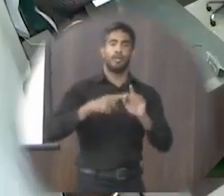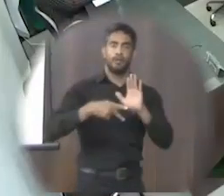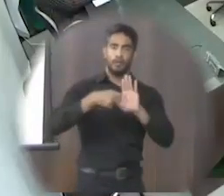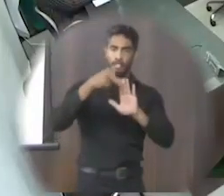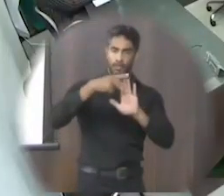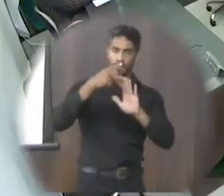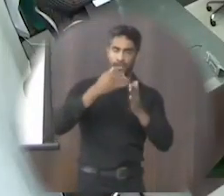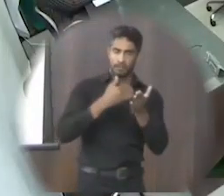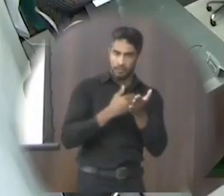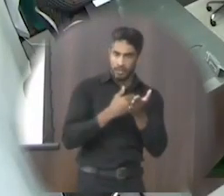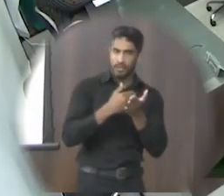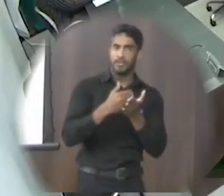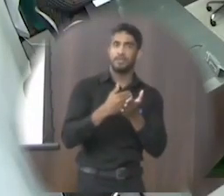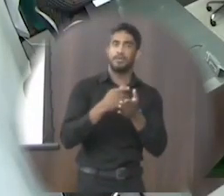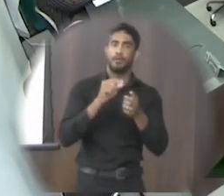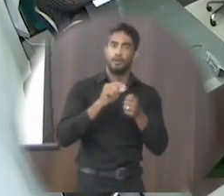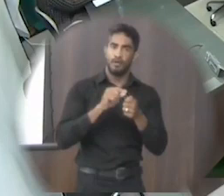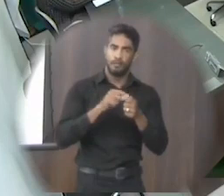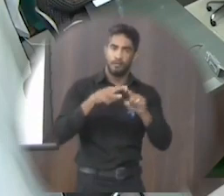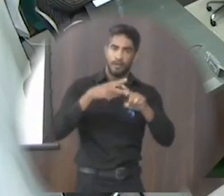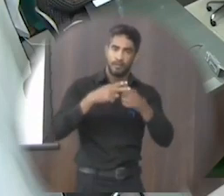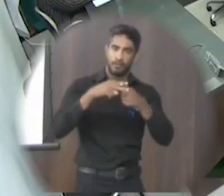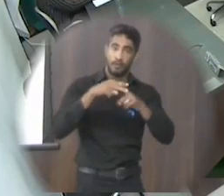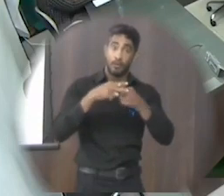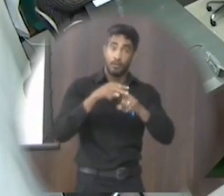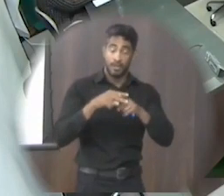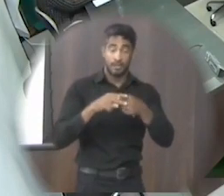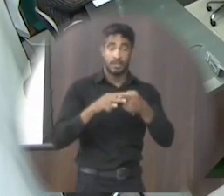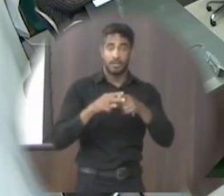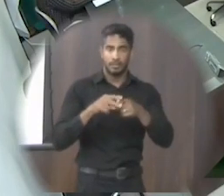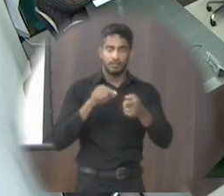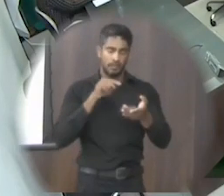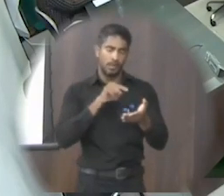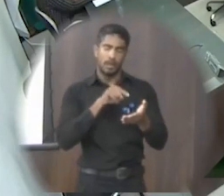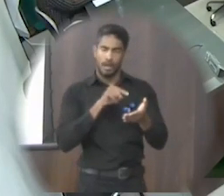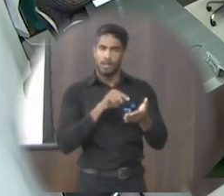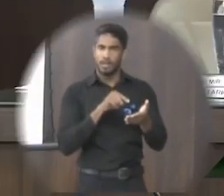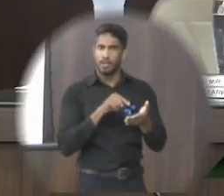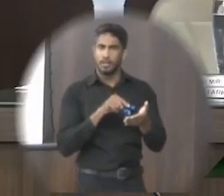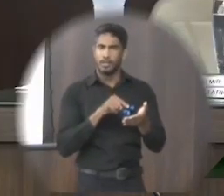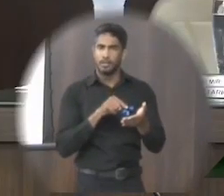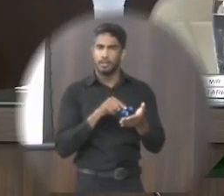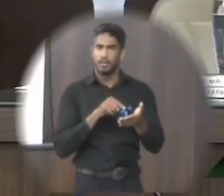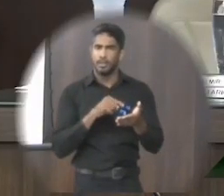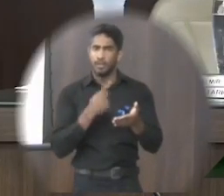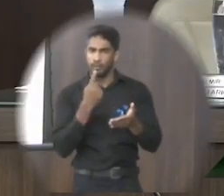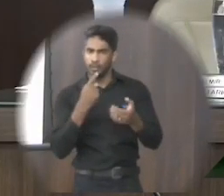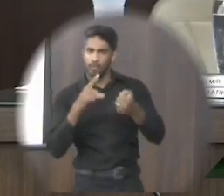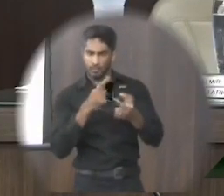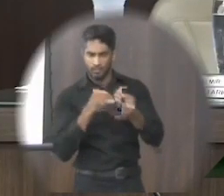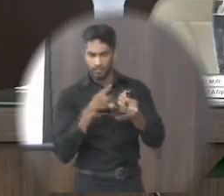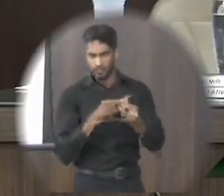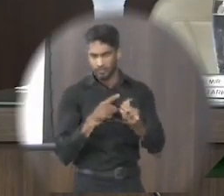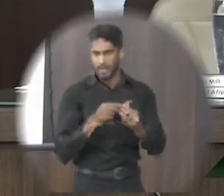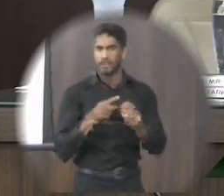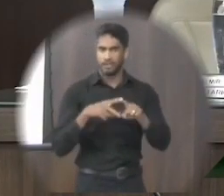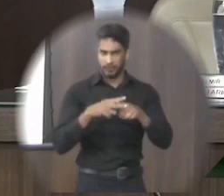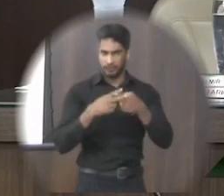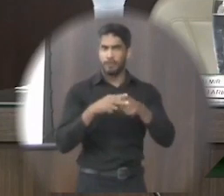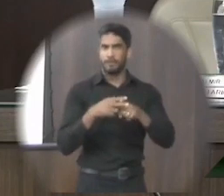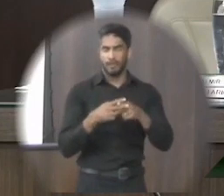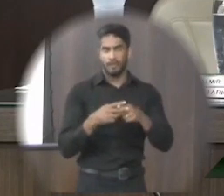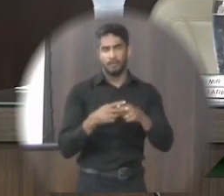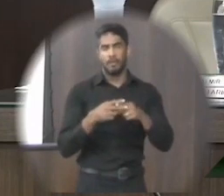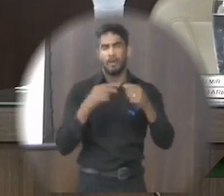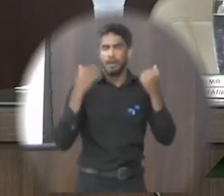foi feito uma correção objetiva aqui em um dos artigos, né, aqui do projeto. Então,